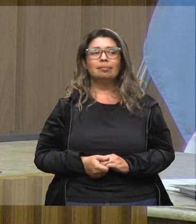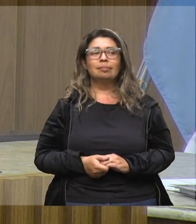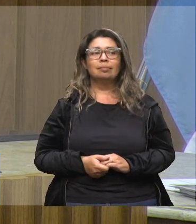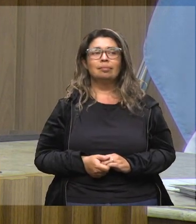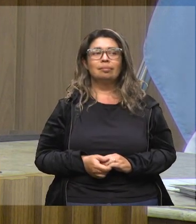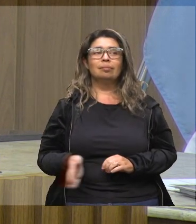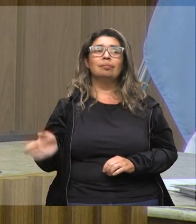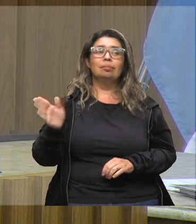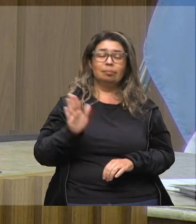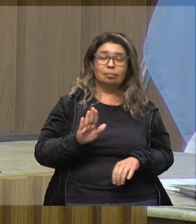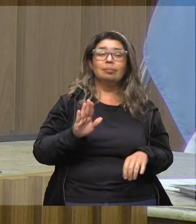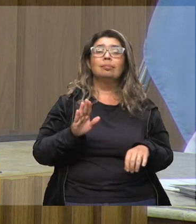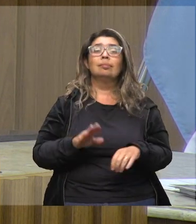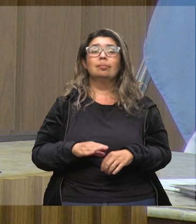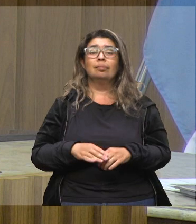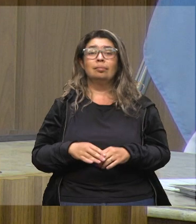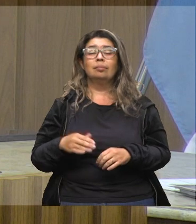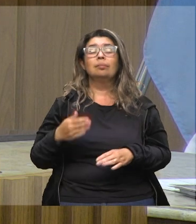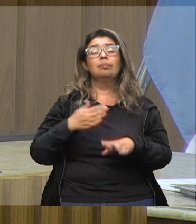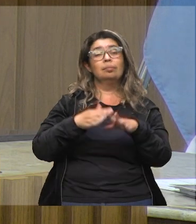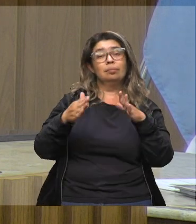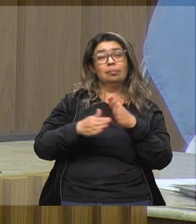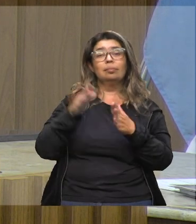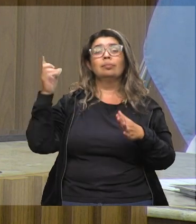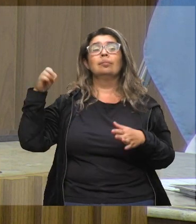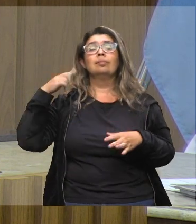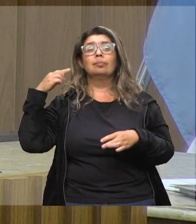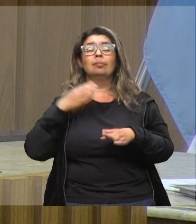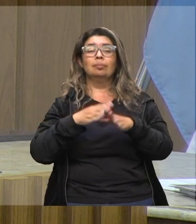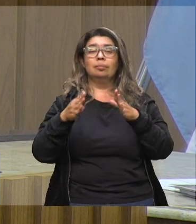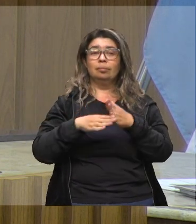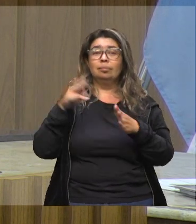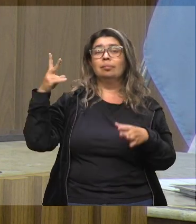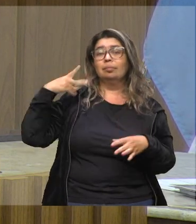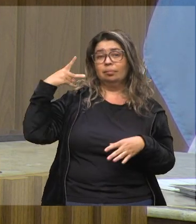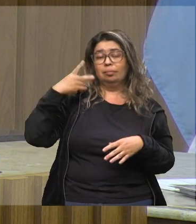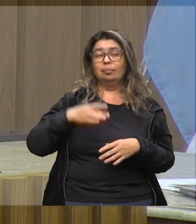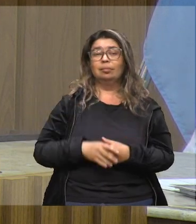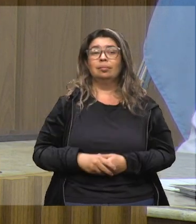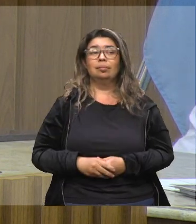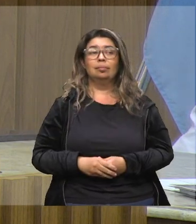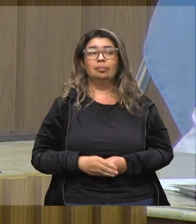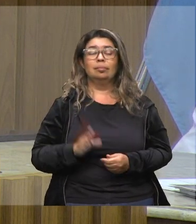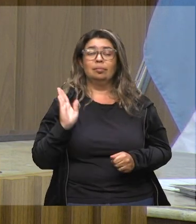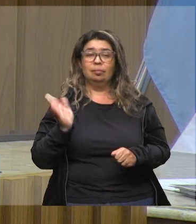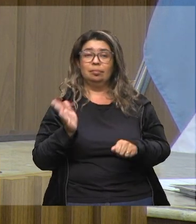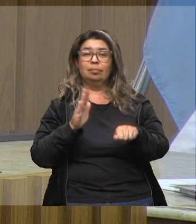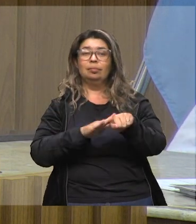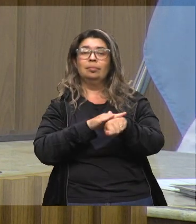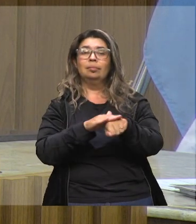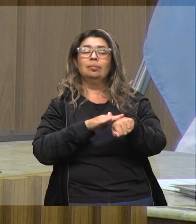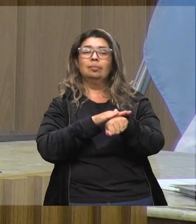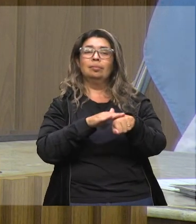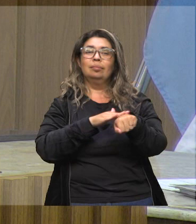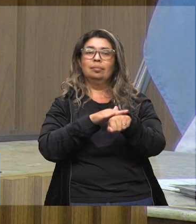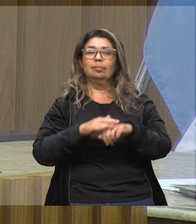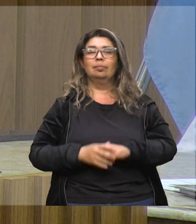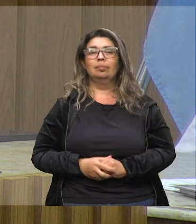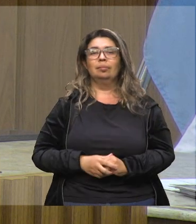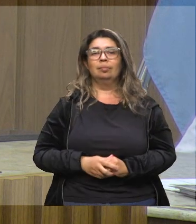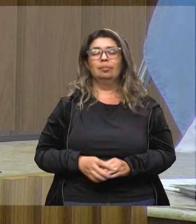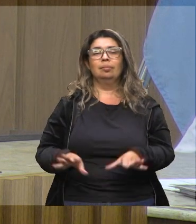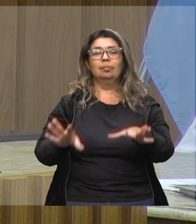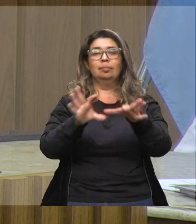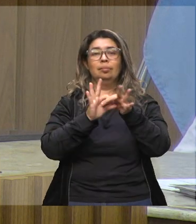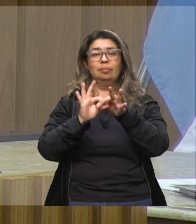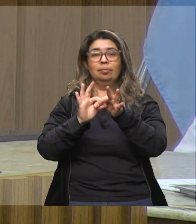mão dos deputados. Todos os vereadores aqui, de uma forma ou de outra, já entrou em contato com essa união que já